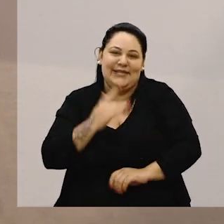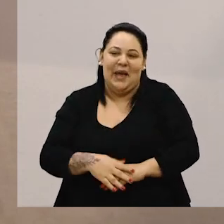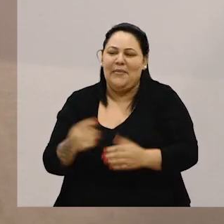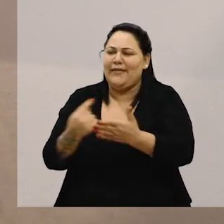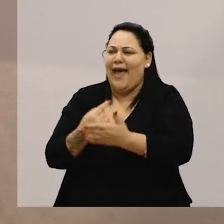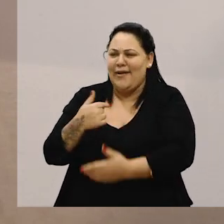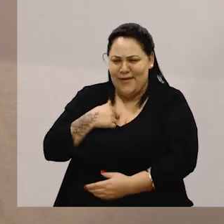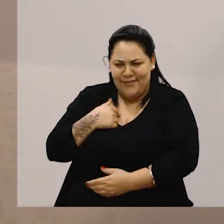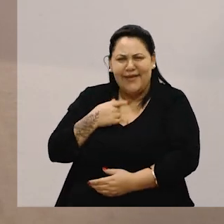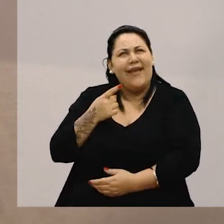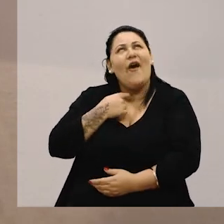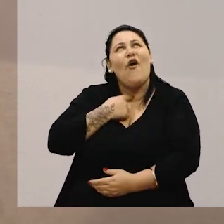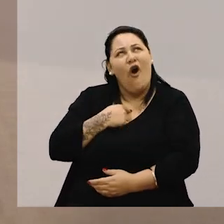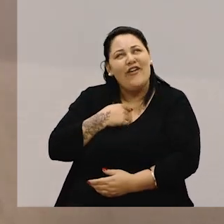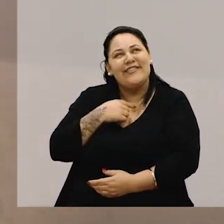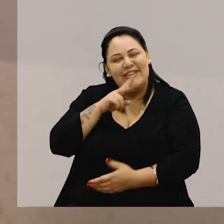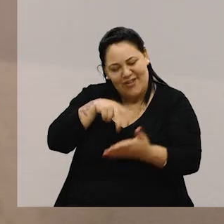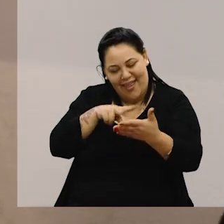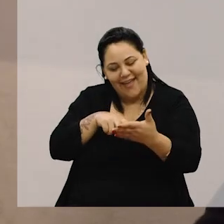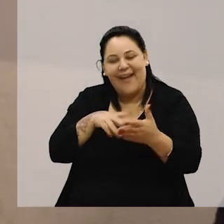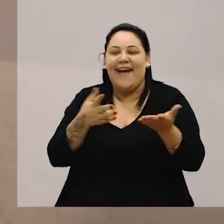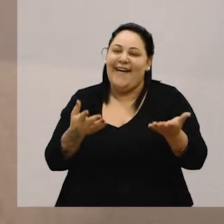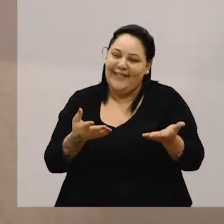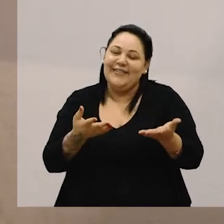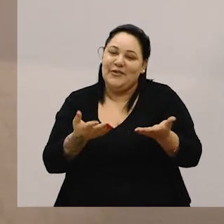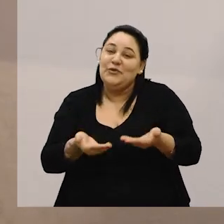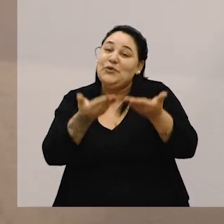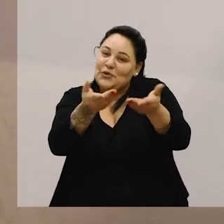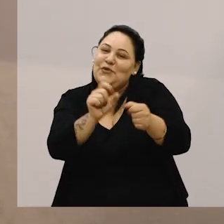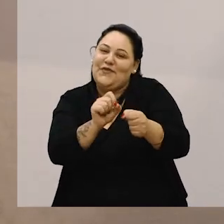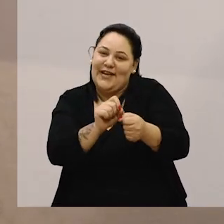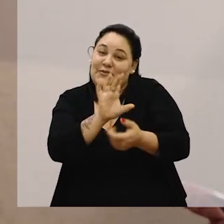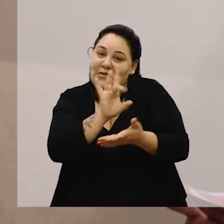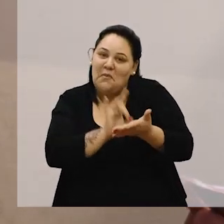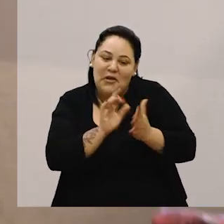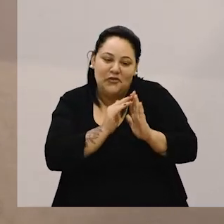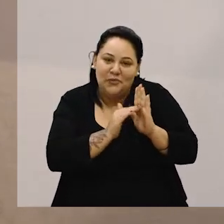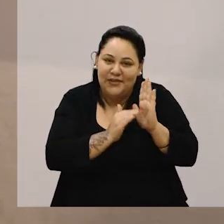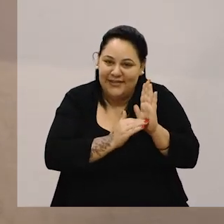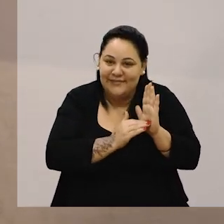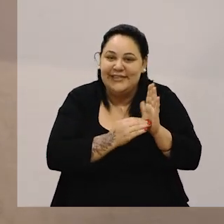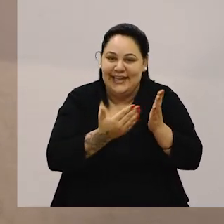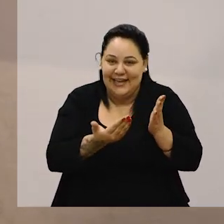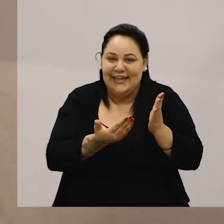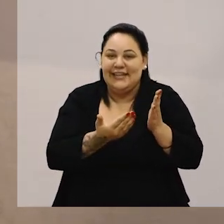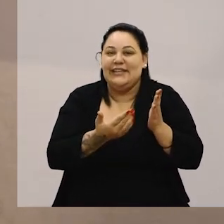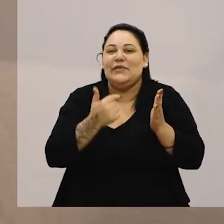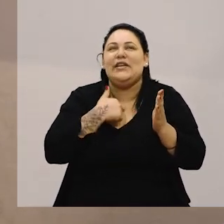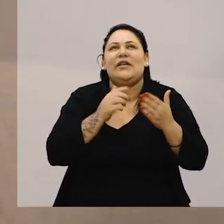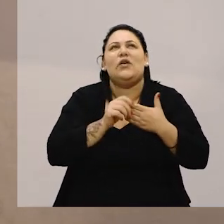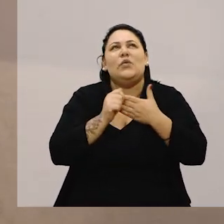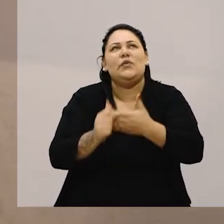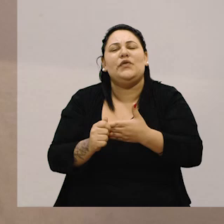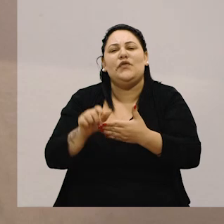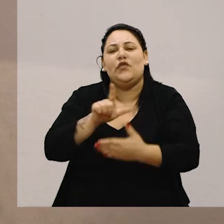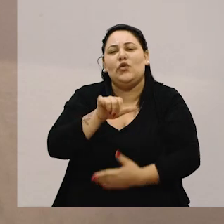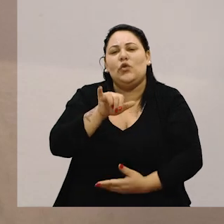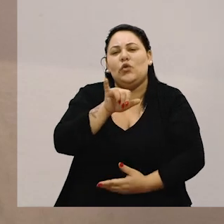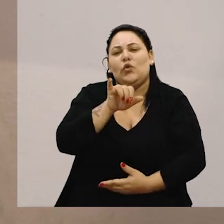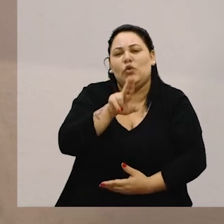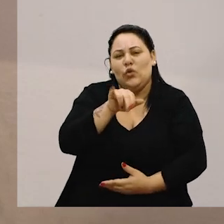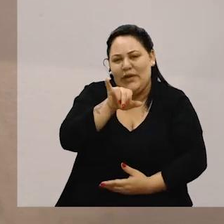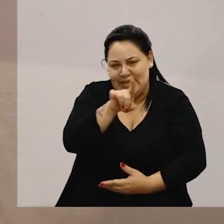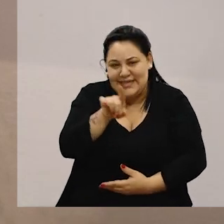assim, tu gostas de ler, então contigo aí a bronca. Na época quem me conduziu foi